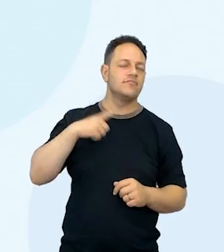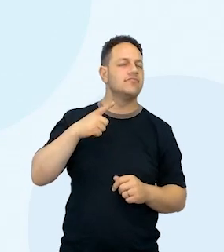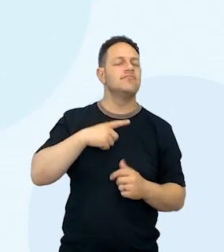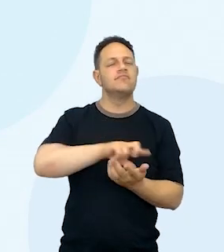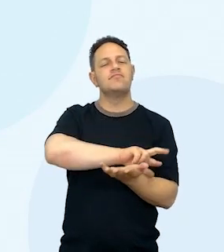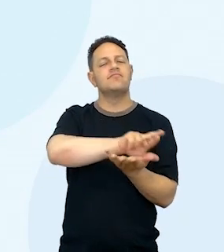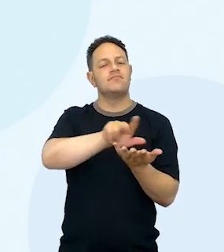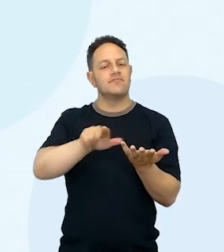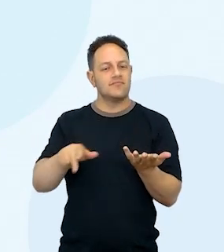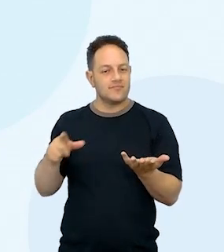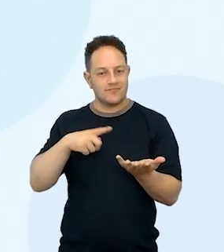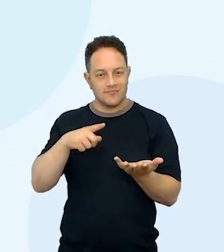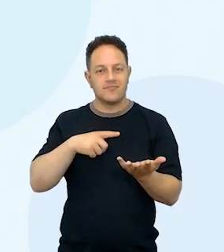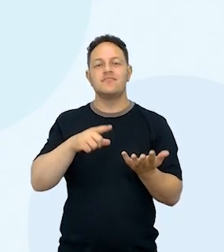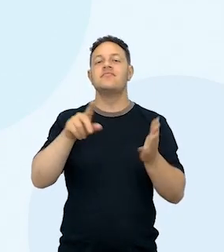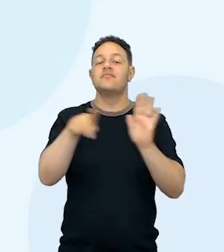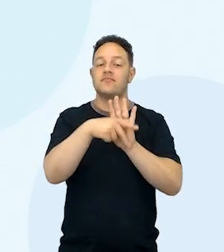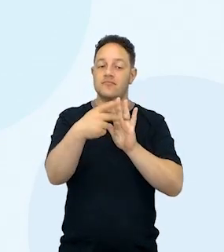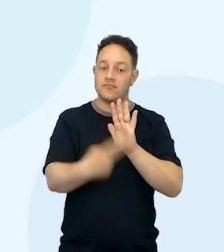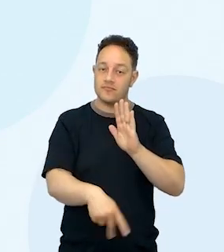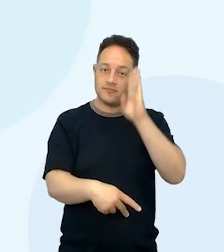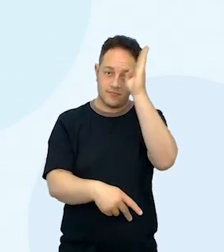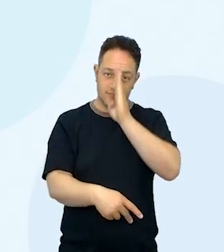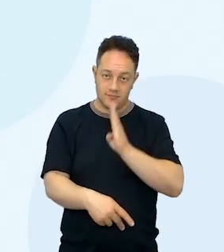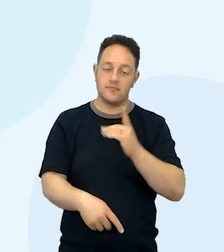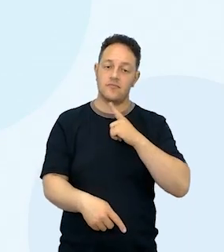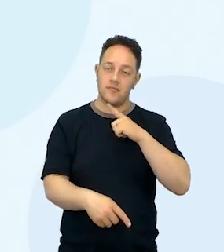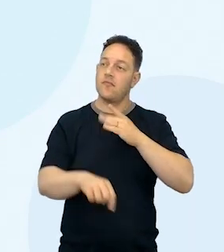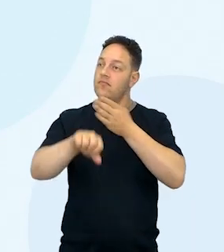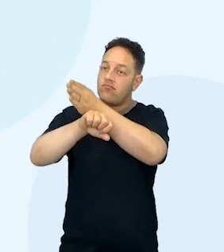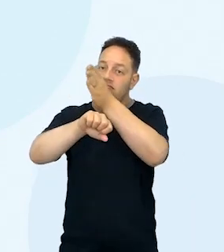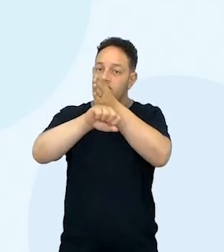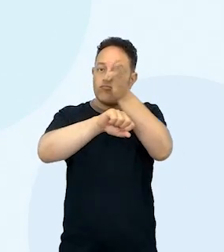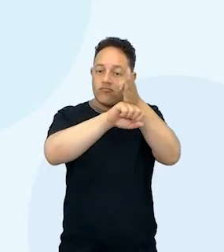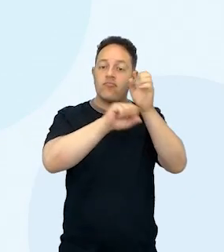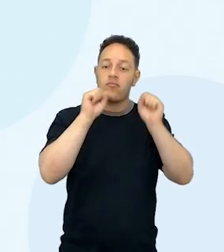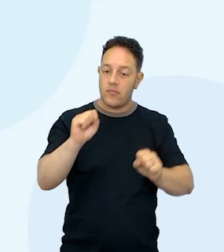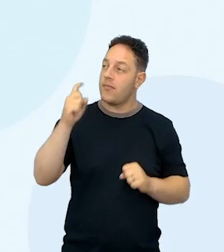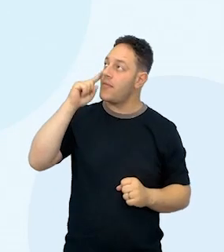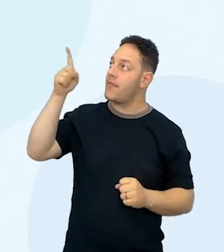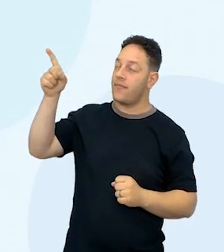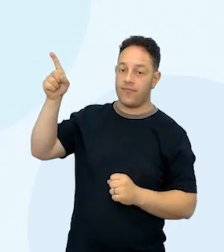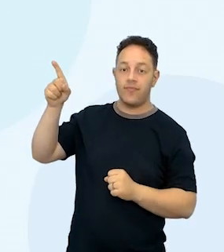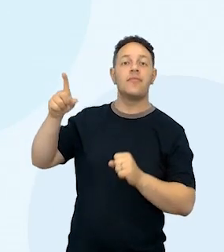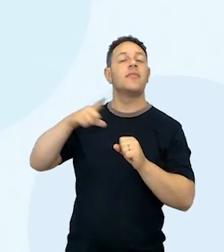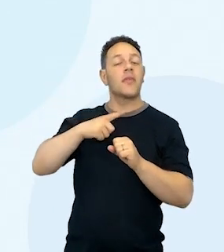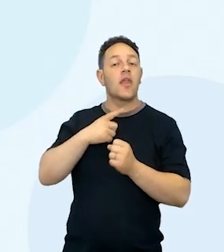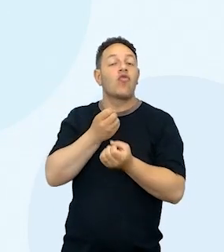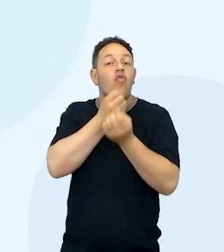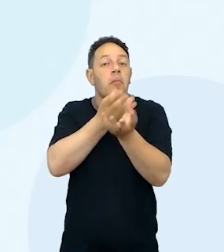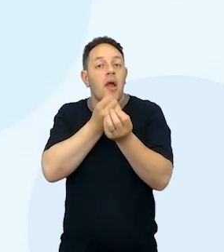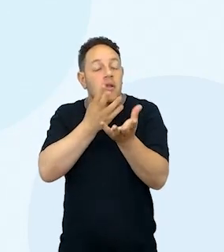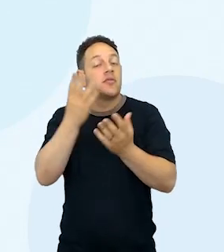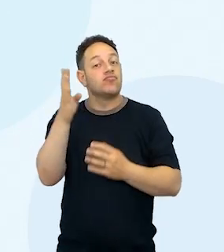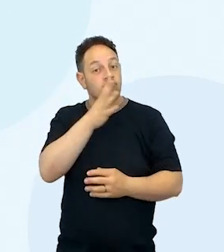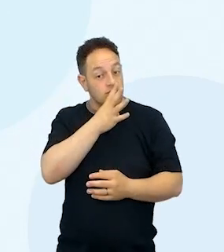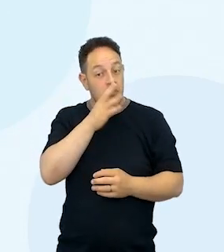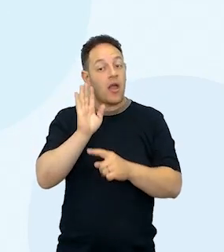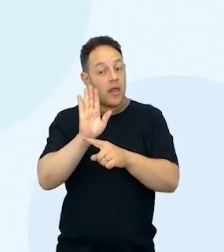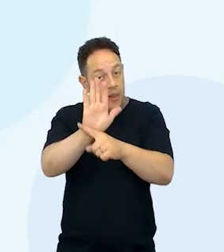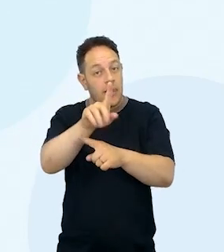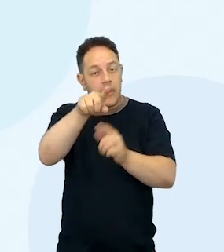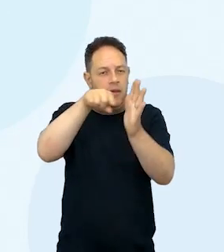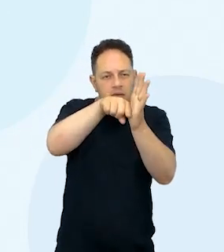diversas plataformas nacionais que vocês podem utilizar para pegar dados muito interessantes que podem ser utilizados para a elaboração